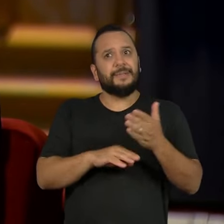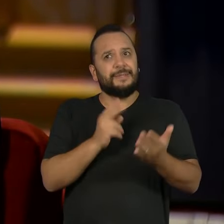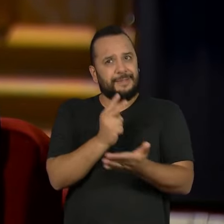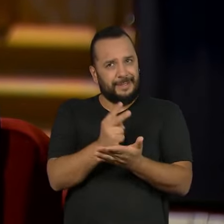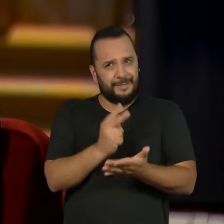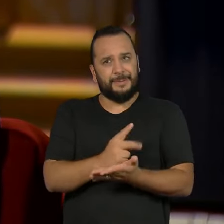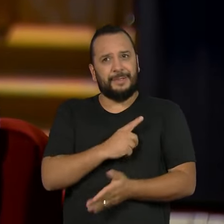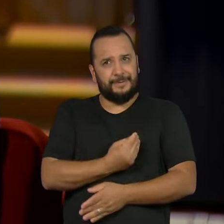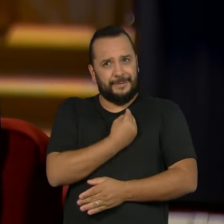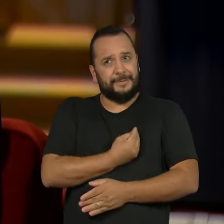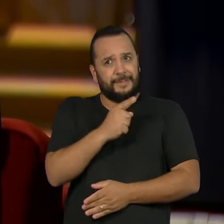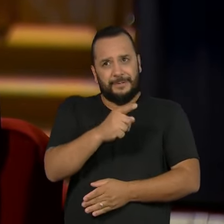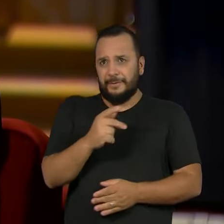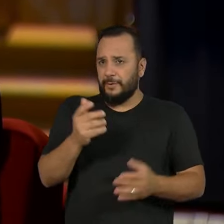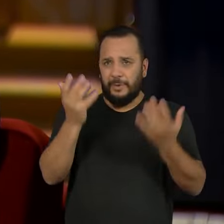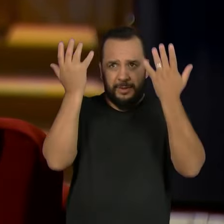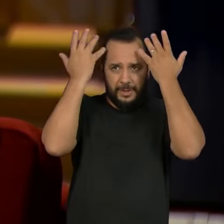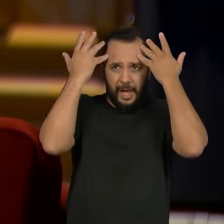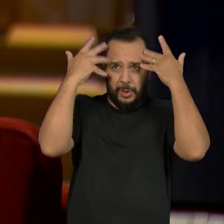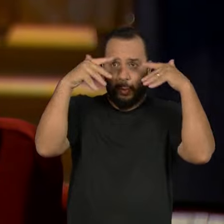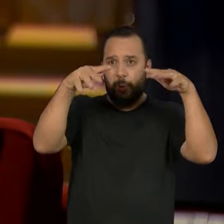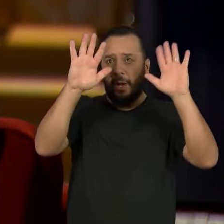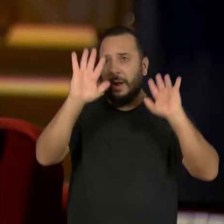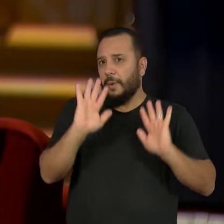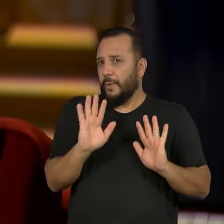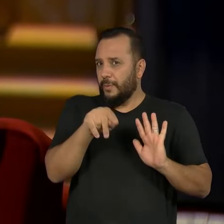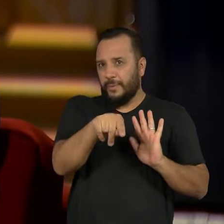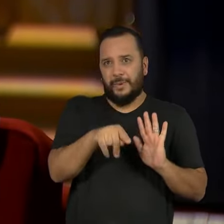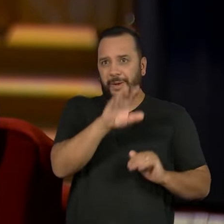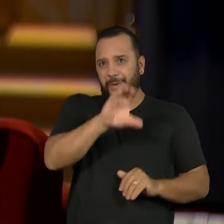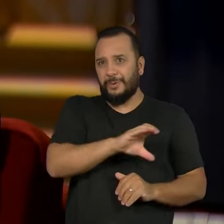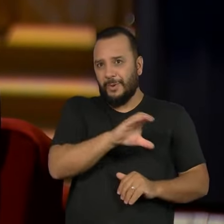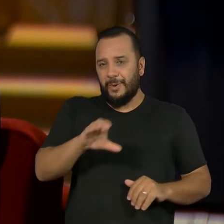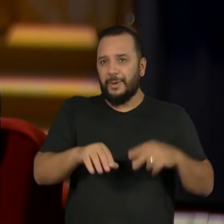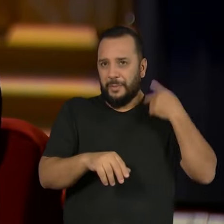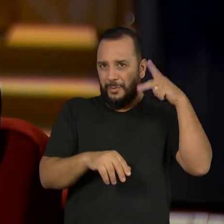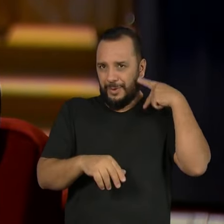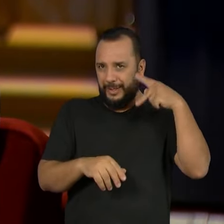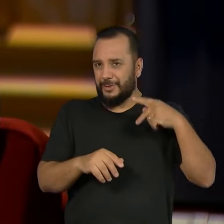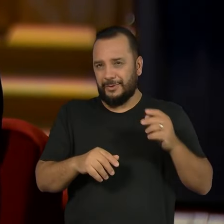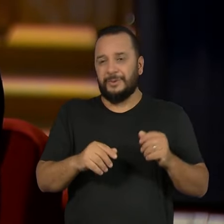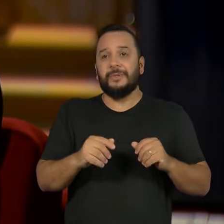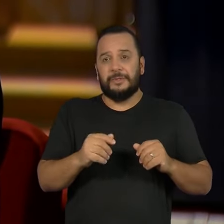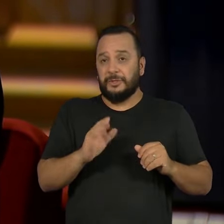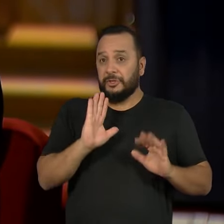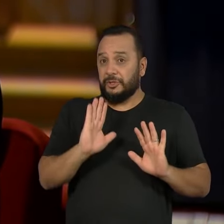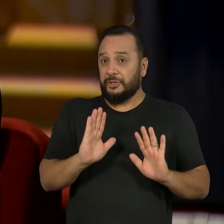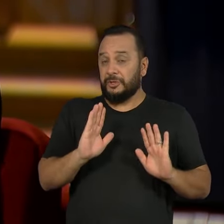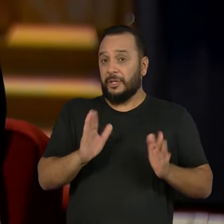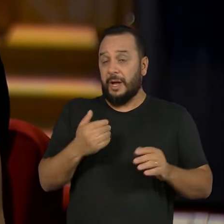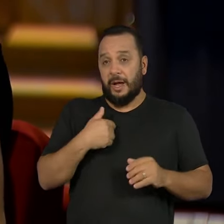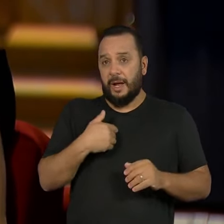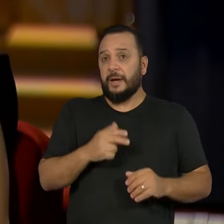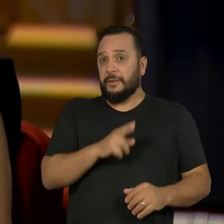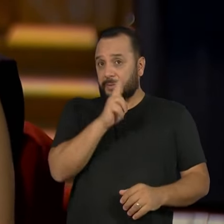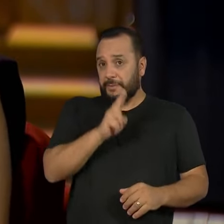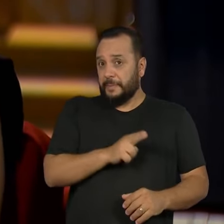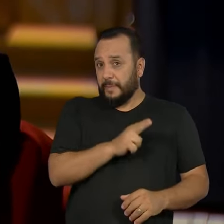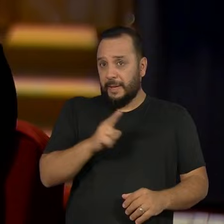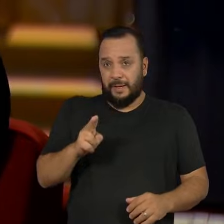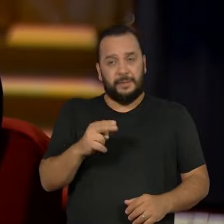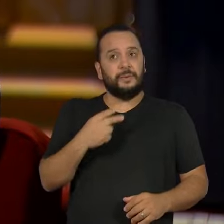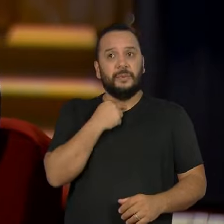sempre esteve naturalizada eh eh em todos os corredores os padres não podem ser eleitos né não podem se